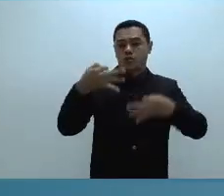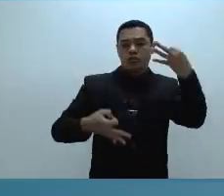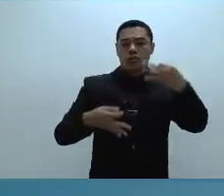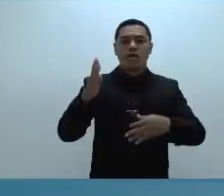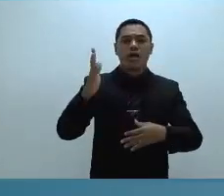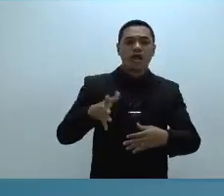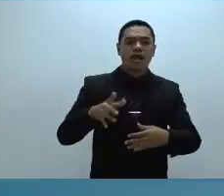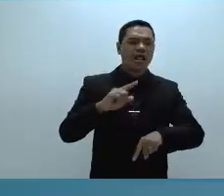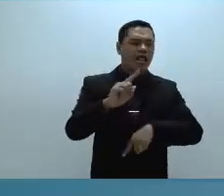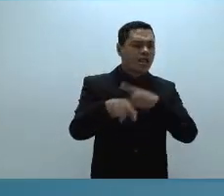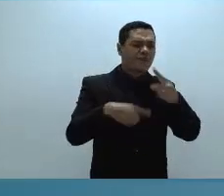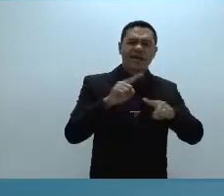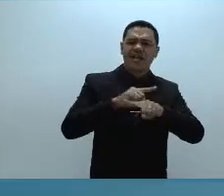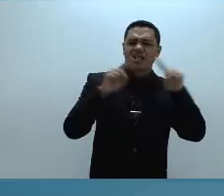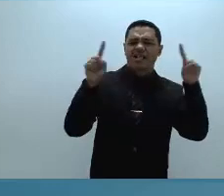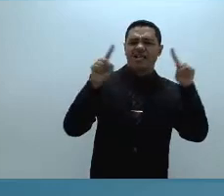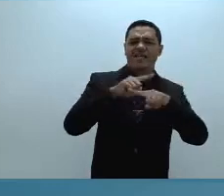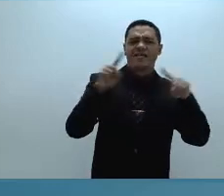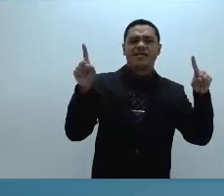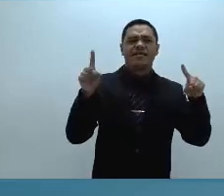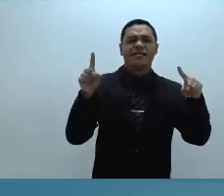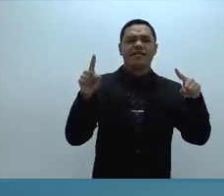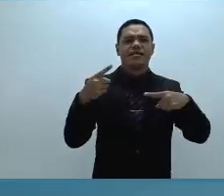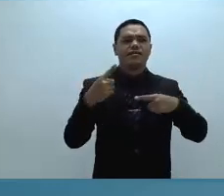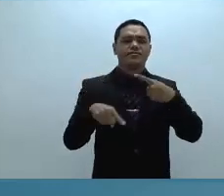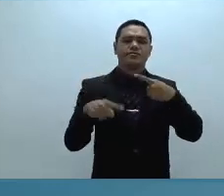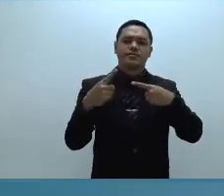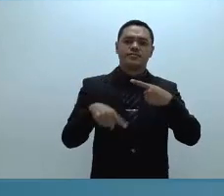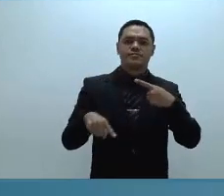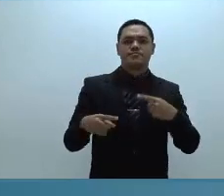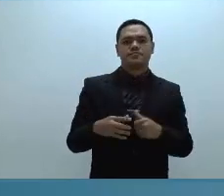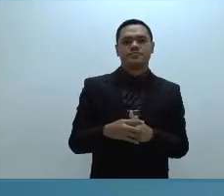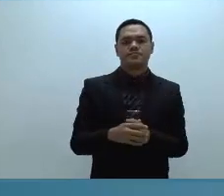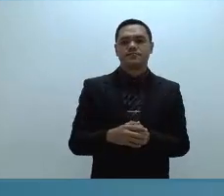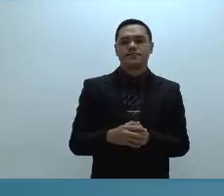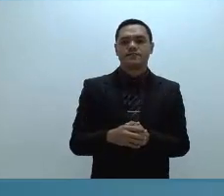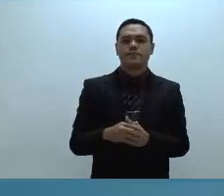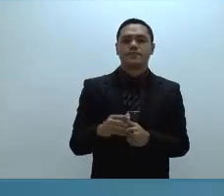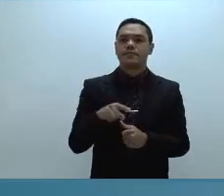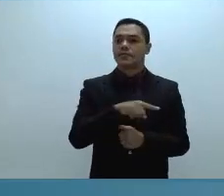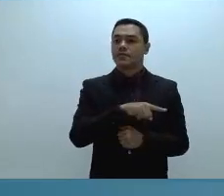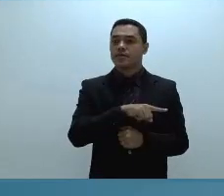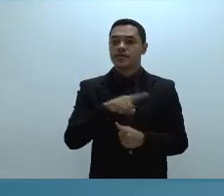ele certificou que o acordo do doutor,